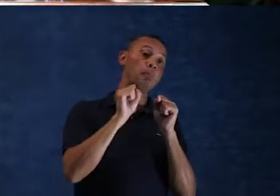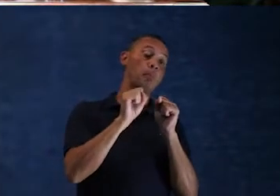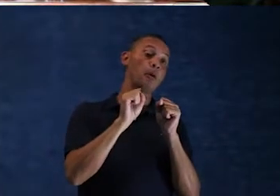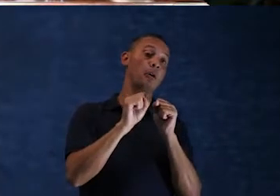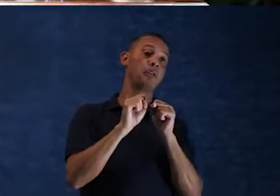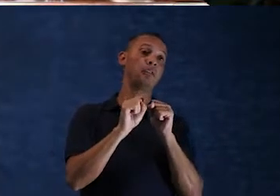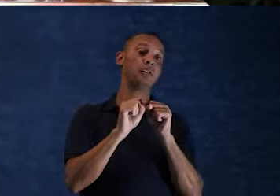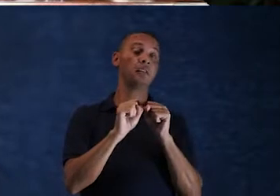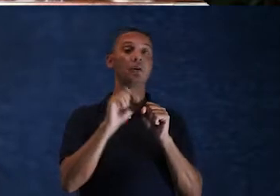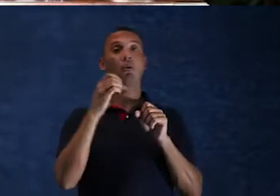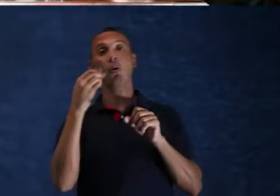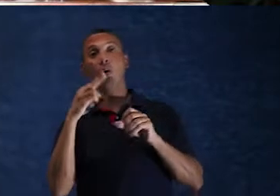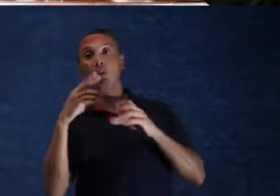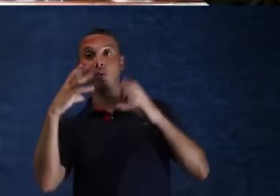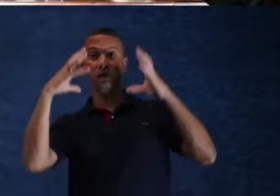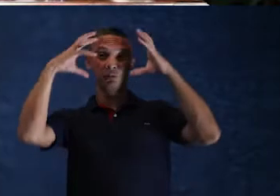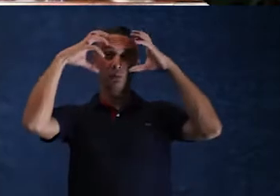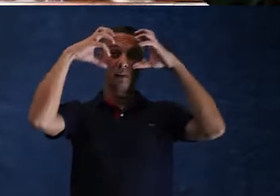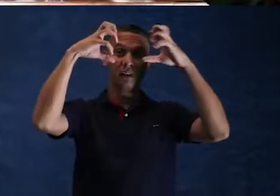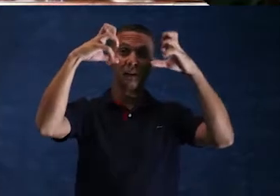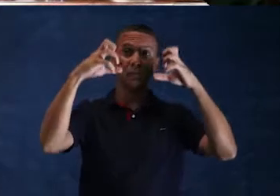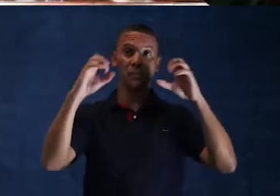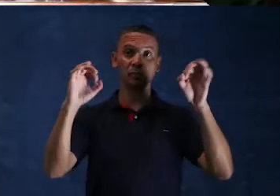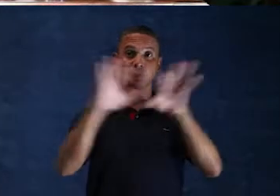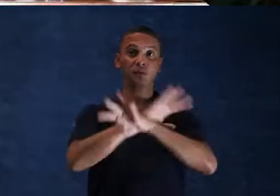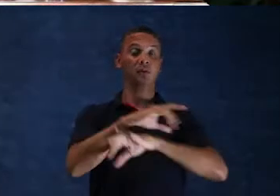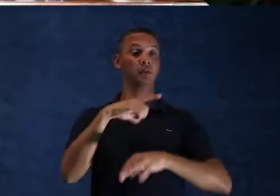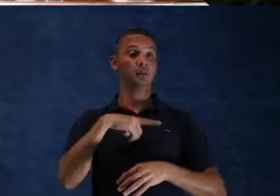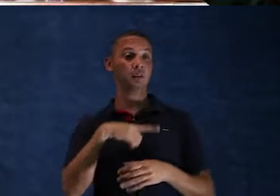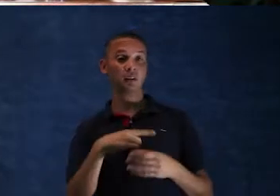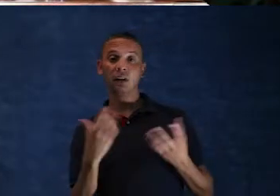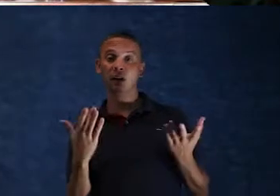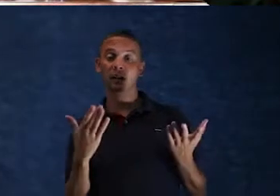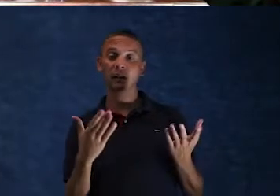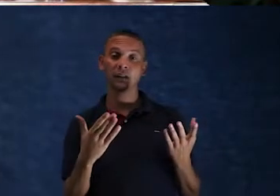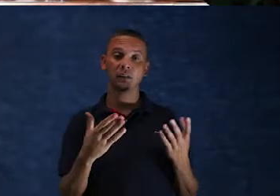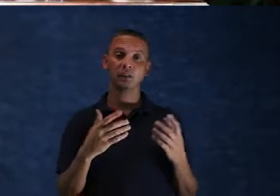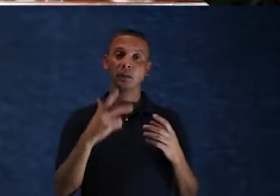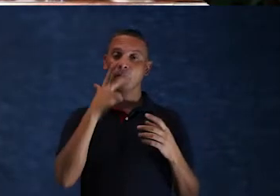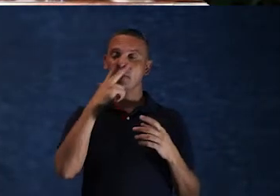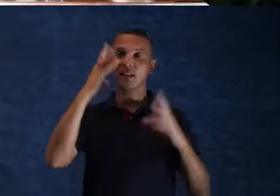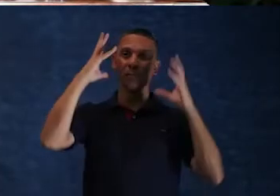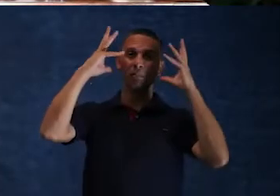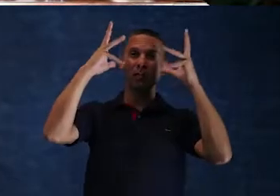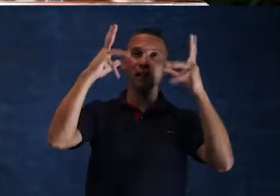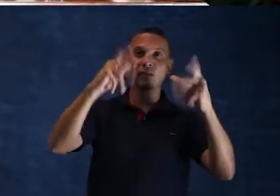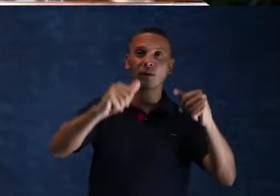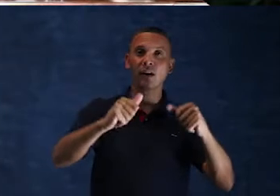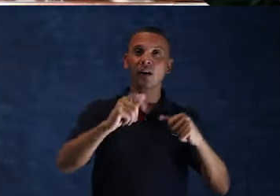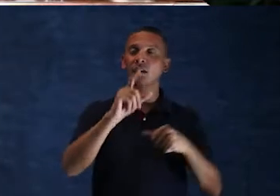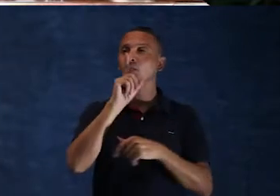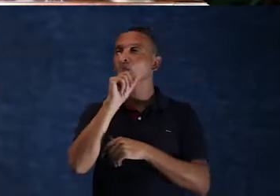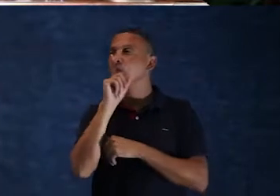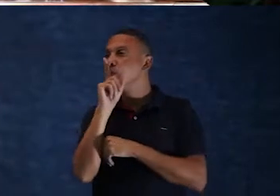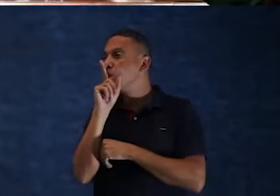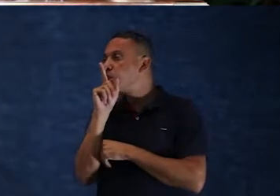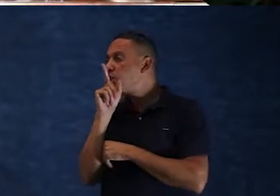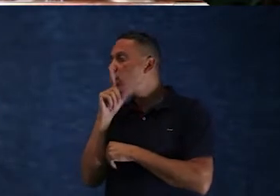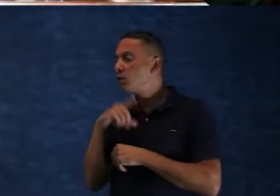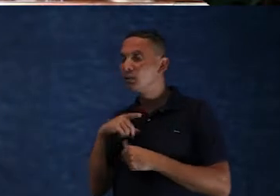intuída, embora a escuridão fosse completa, e minha figura emergia da madrugada, silenciosa como um fantasma retardatário.